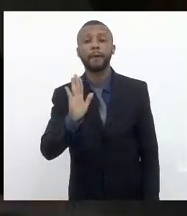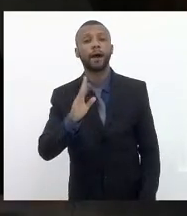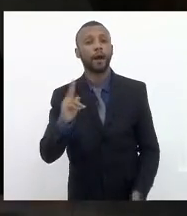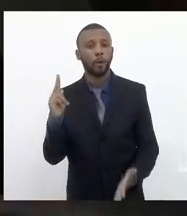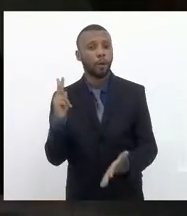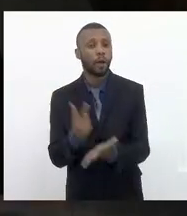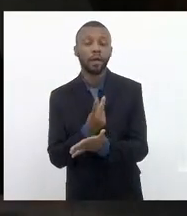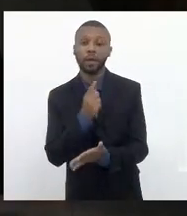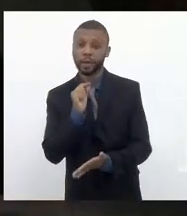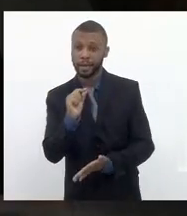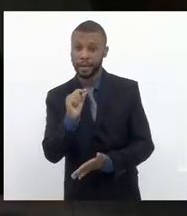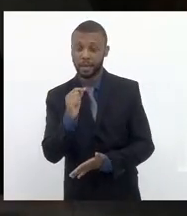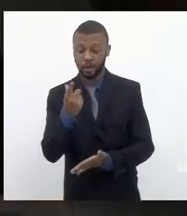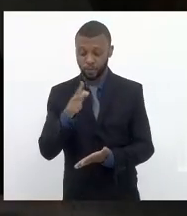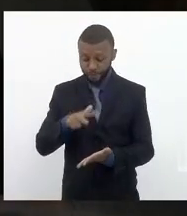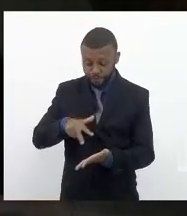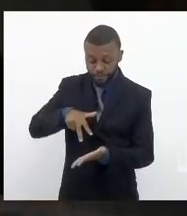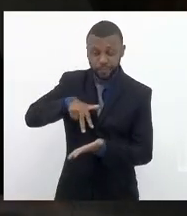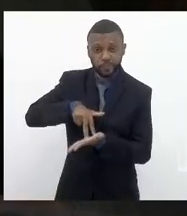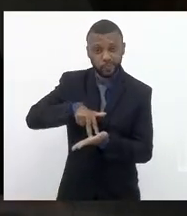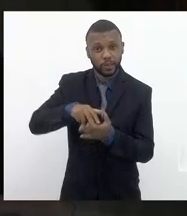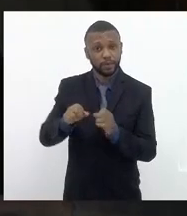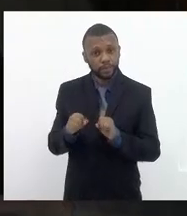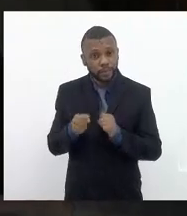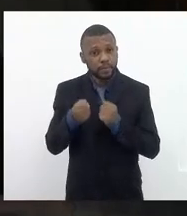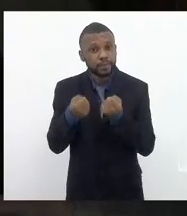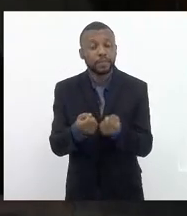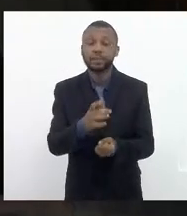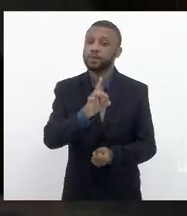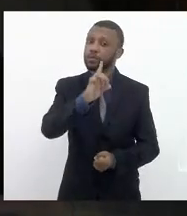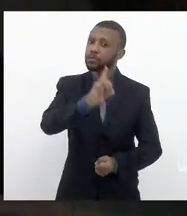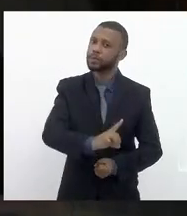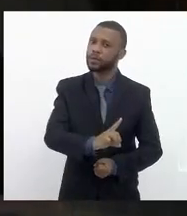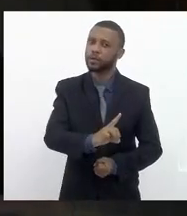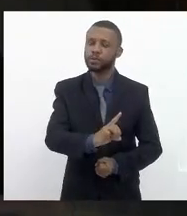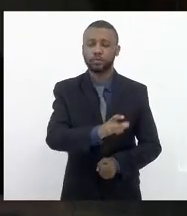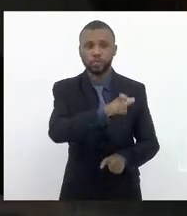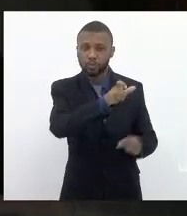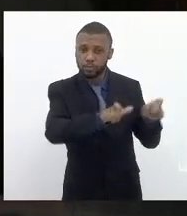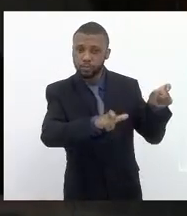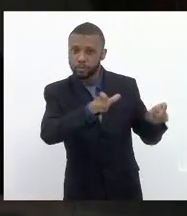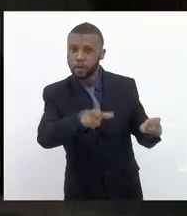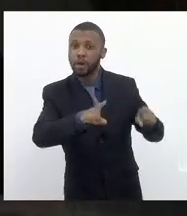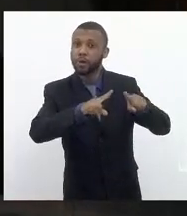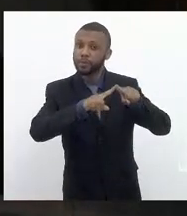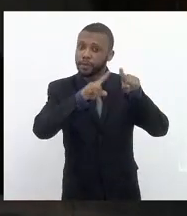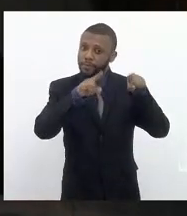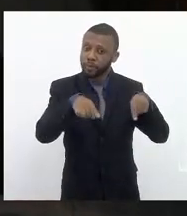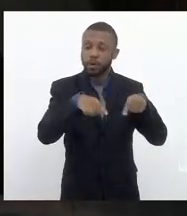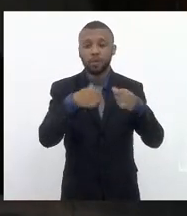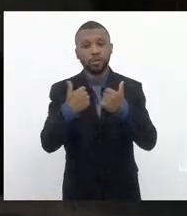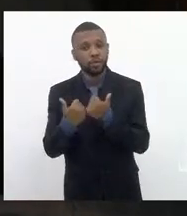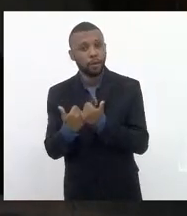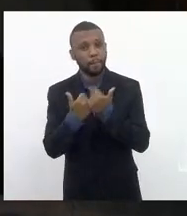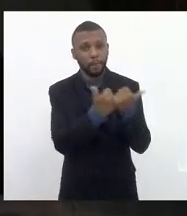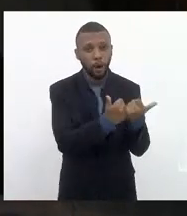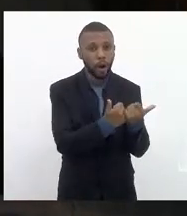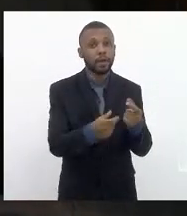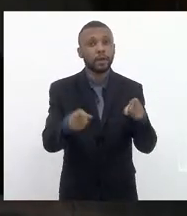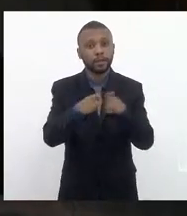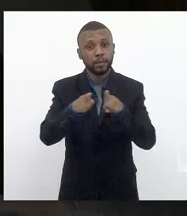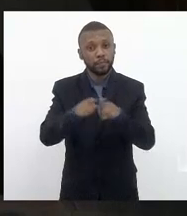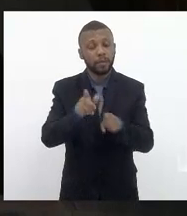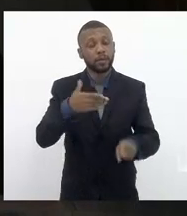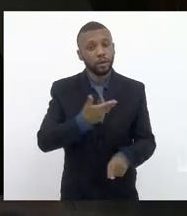e eu continuarei firme na defesa do direito do cidadão dos Servidores a quem apoio e do